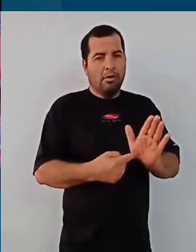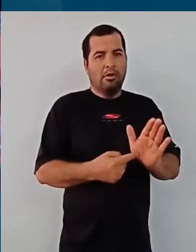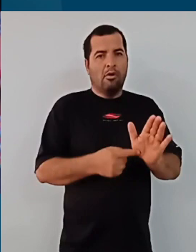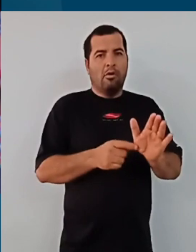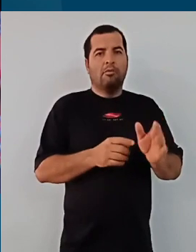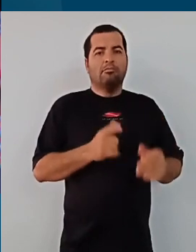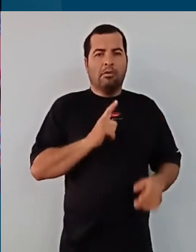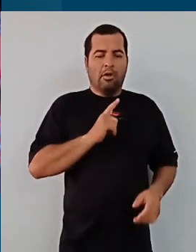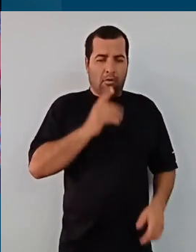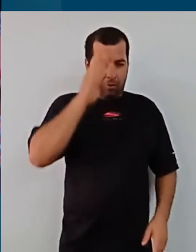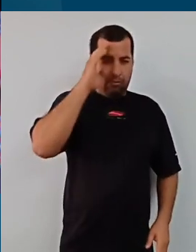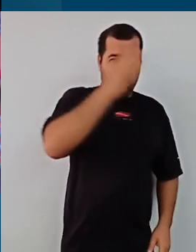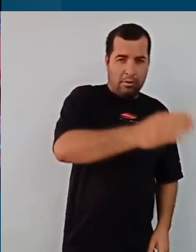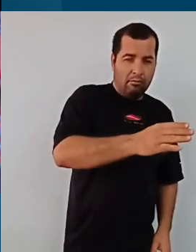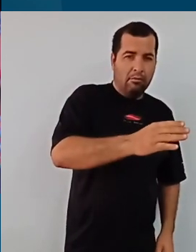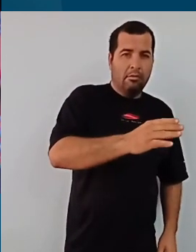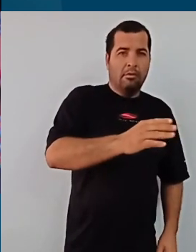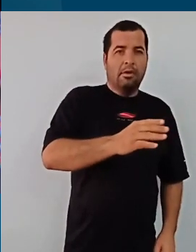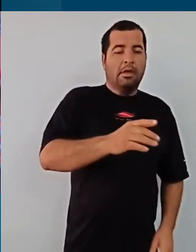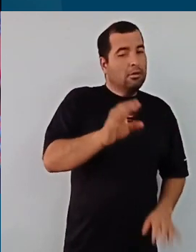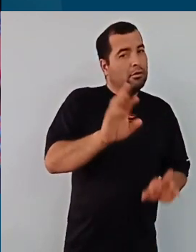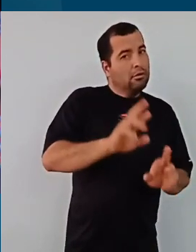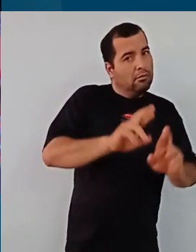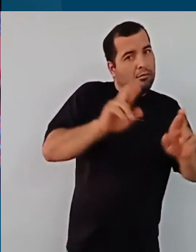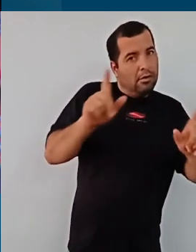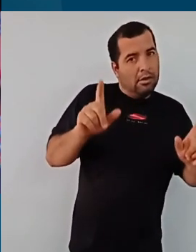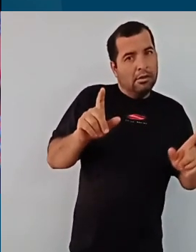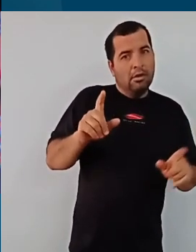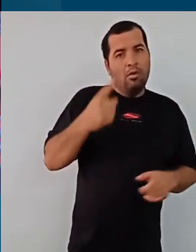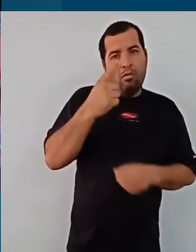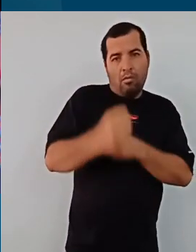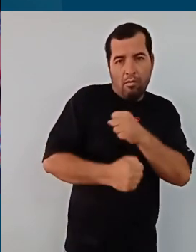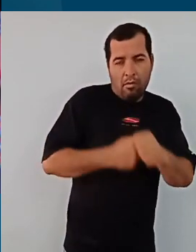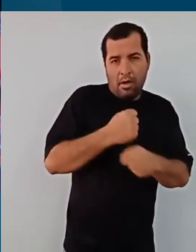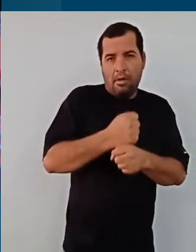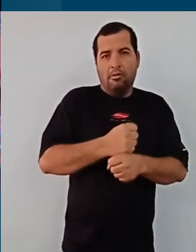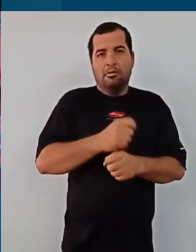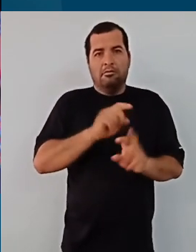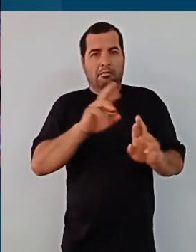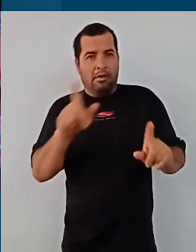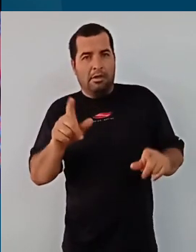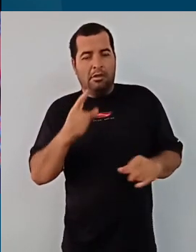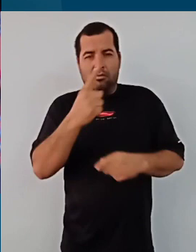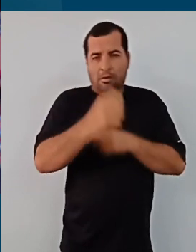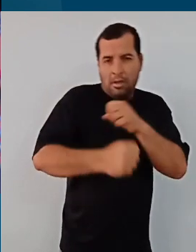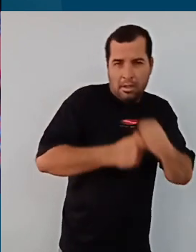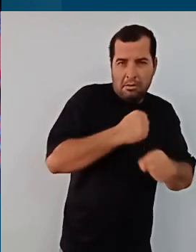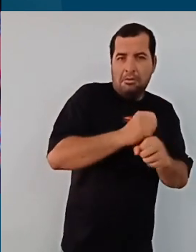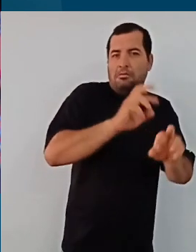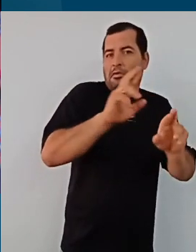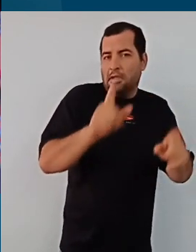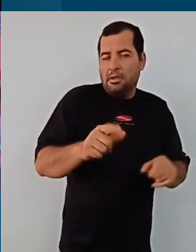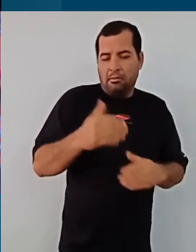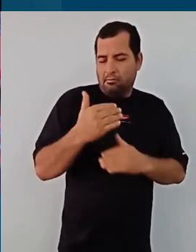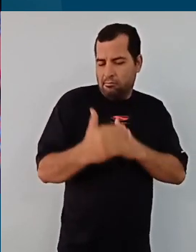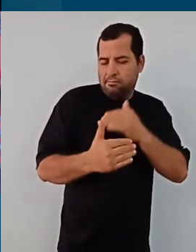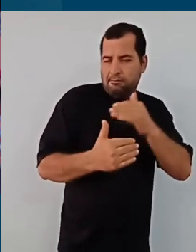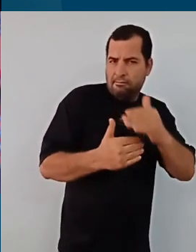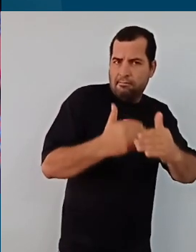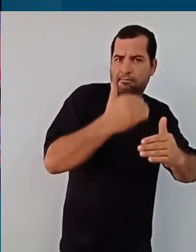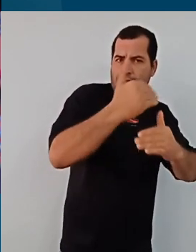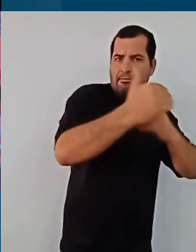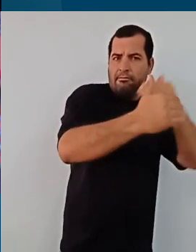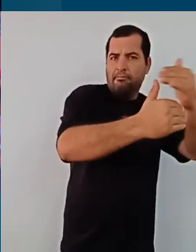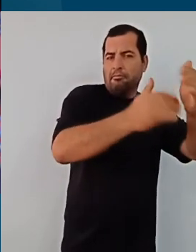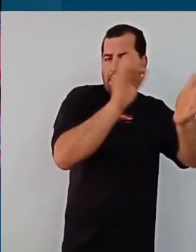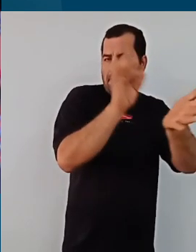de aprendizagem de uma maneira diferente, de um ano para outro, mas eles estão ali, né, num crescente mesmo.